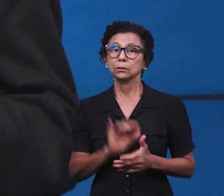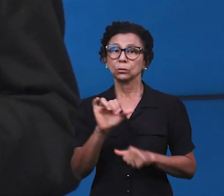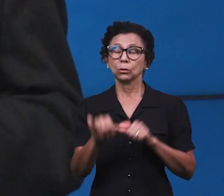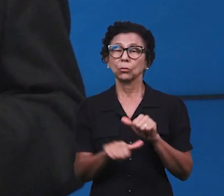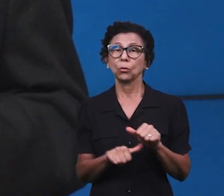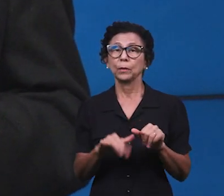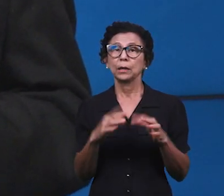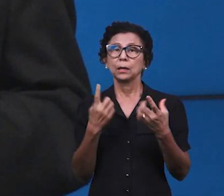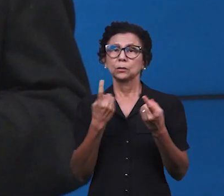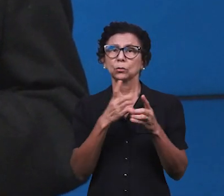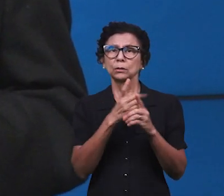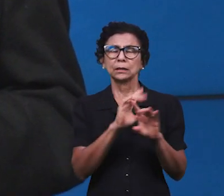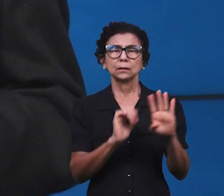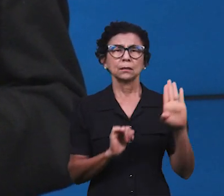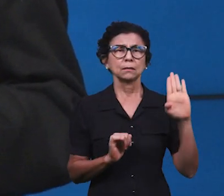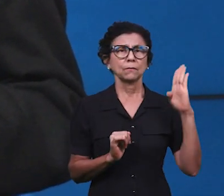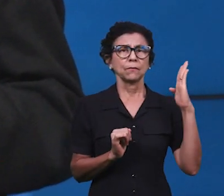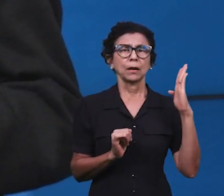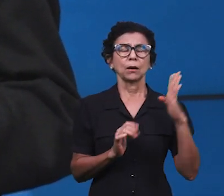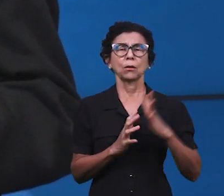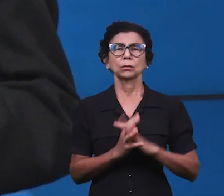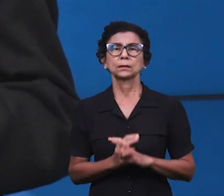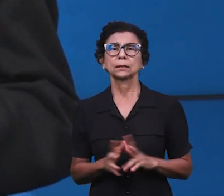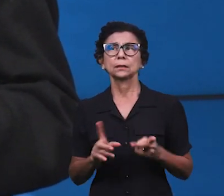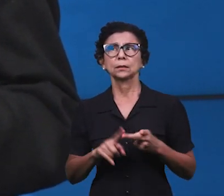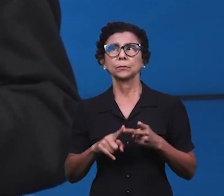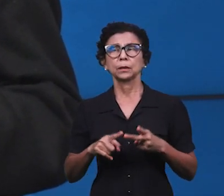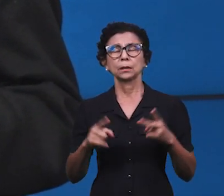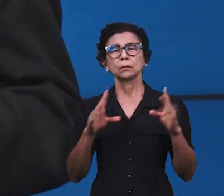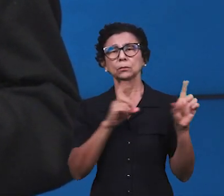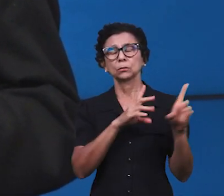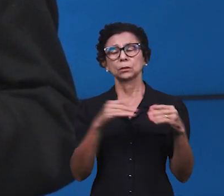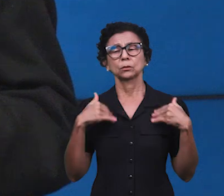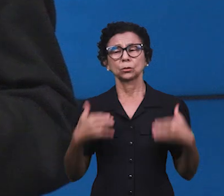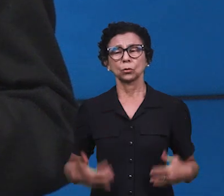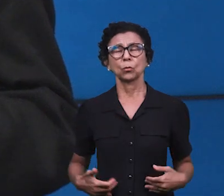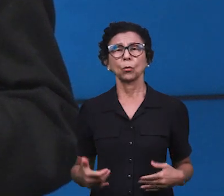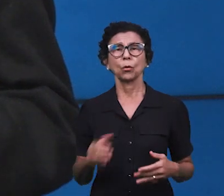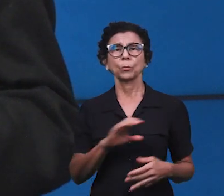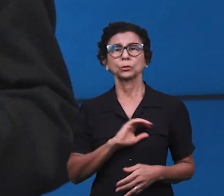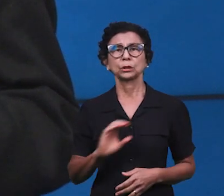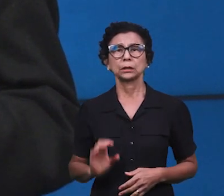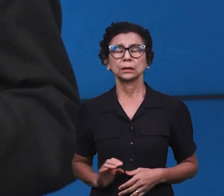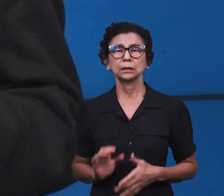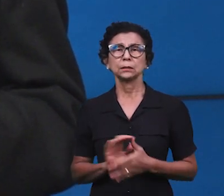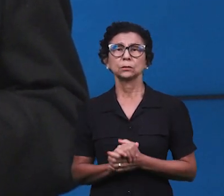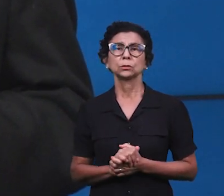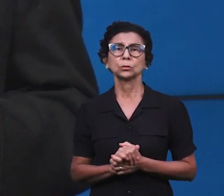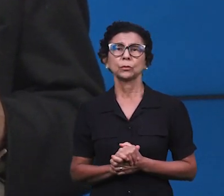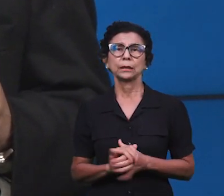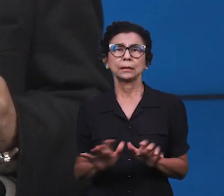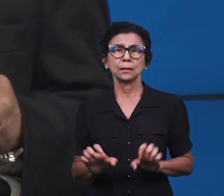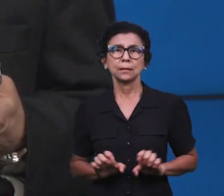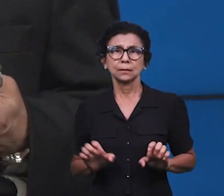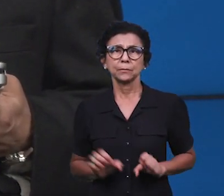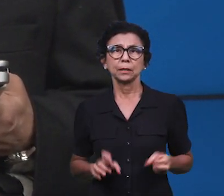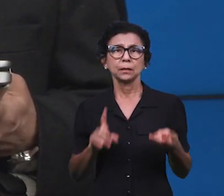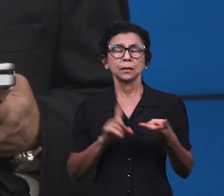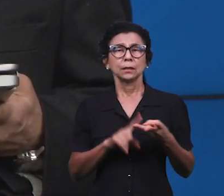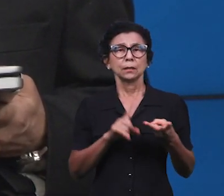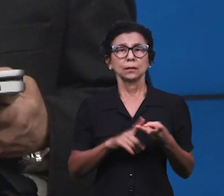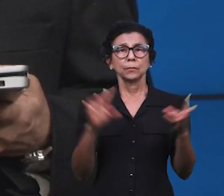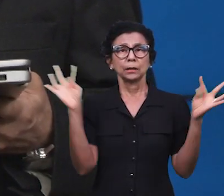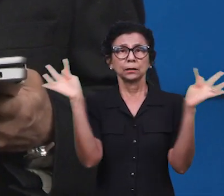de corpo em Esmirna, a igreja então ali também em Tiatira rejeitou, e depois a